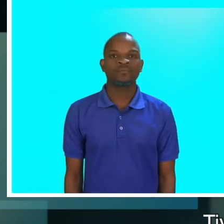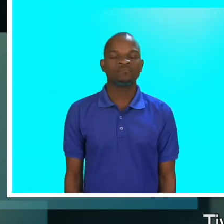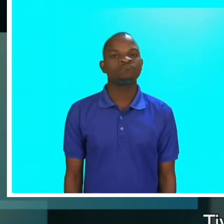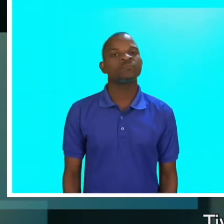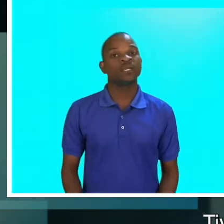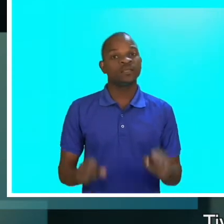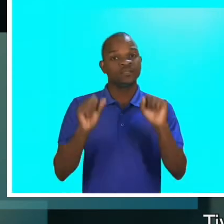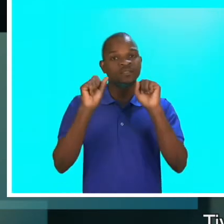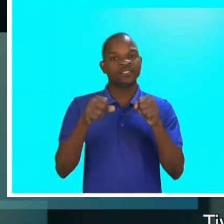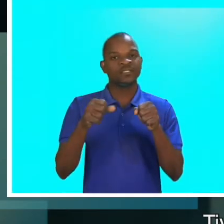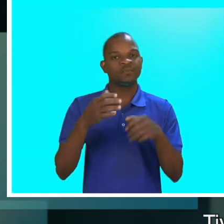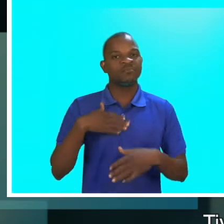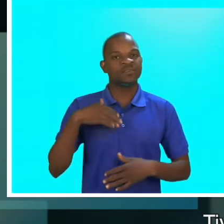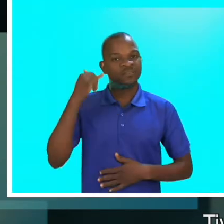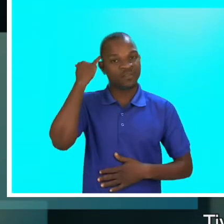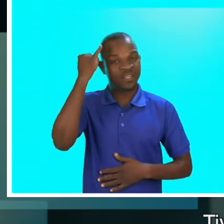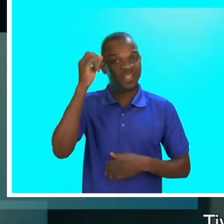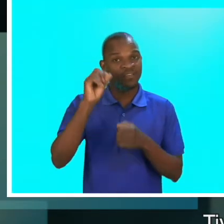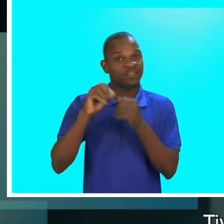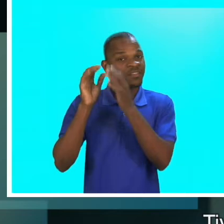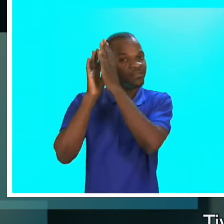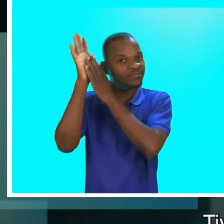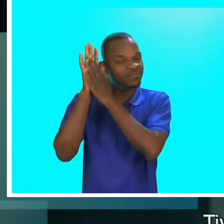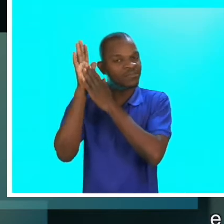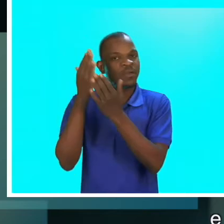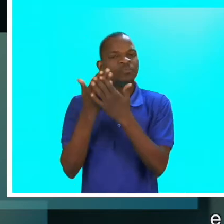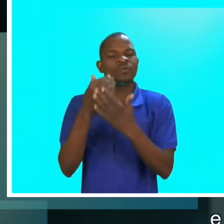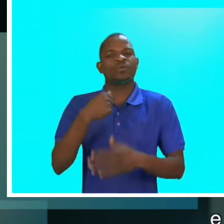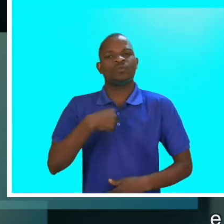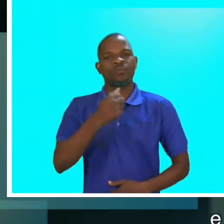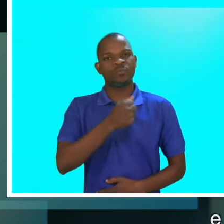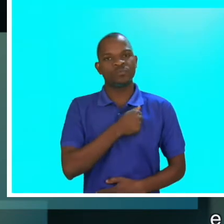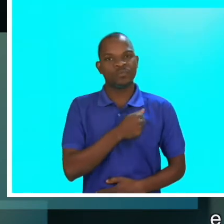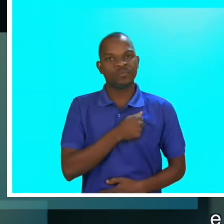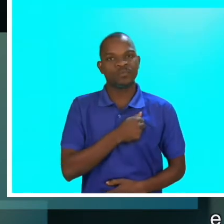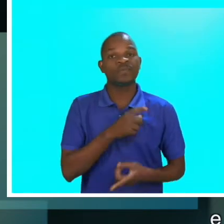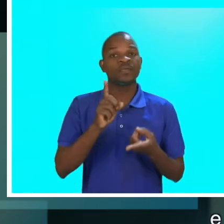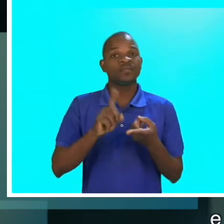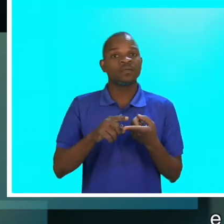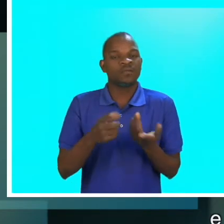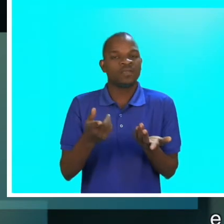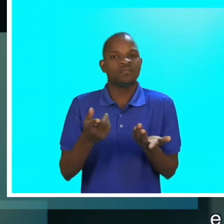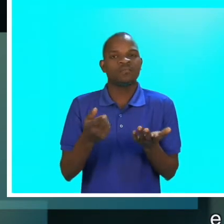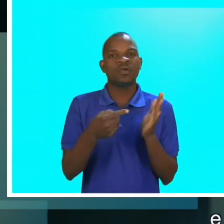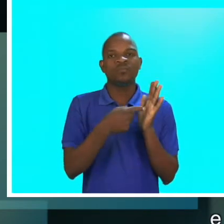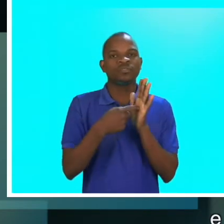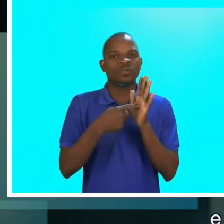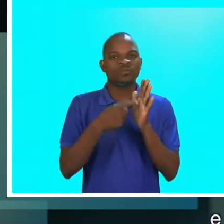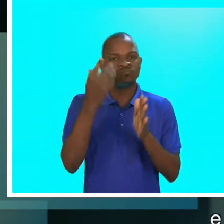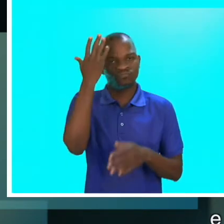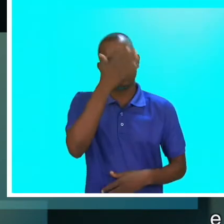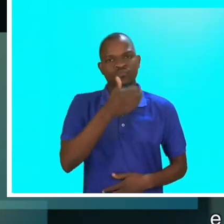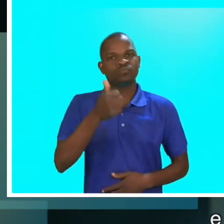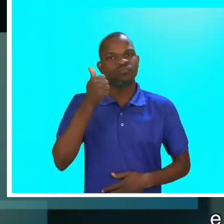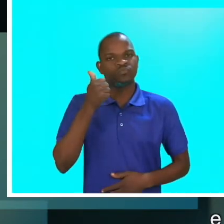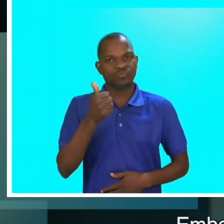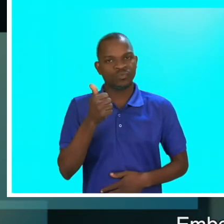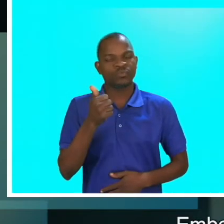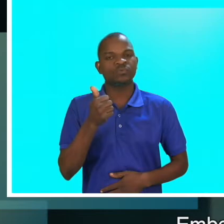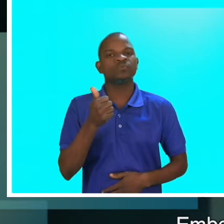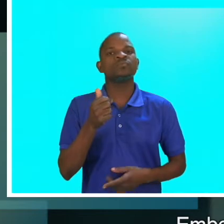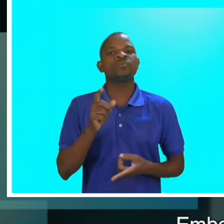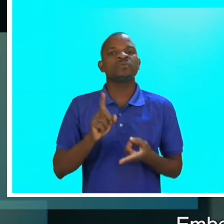Eu tive a iniciativa para fazer dreads por gostar. E, além disso, me tornava mais elegante. Eu acho muito bonito.